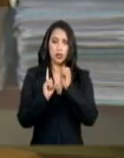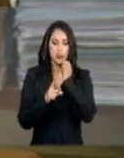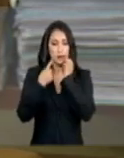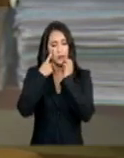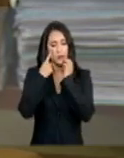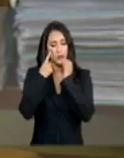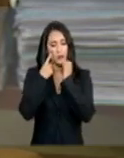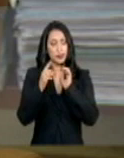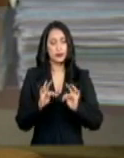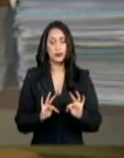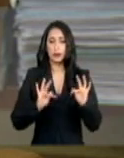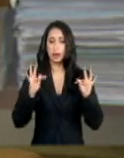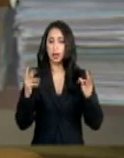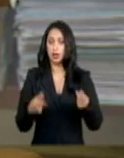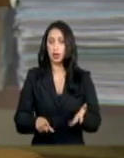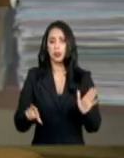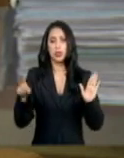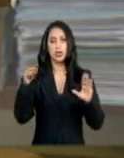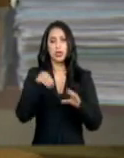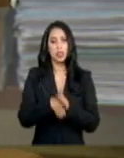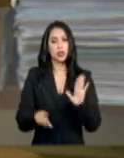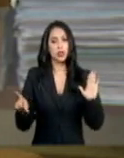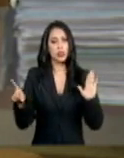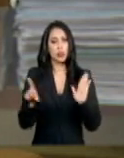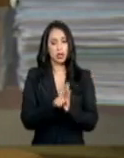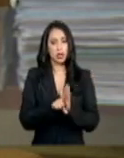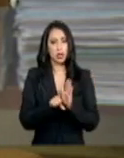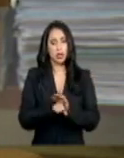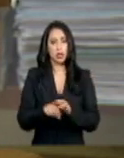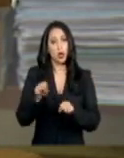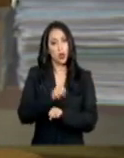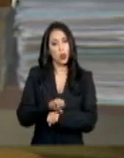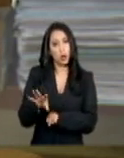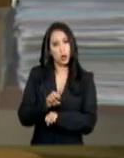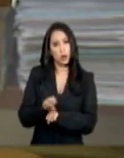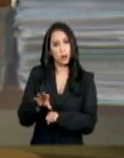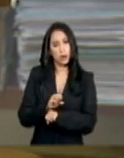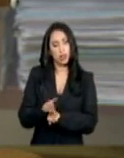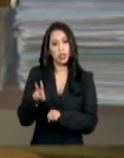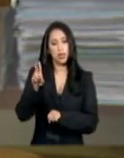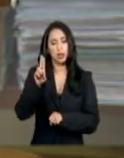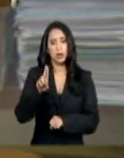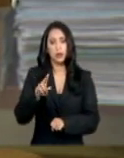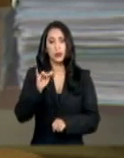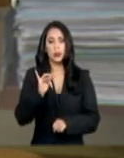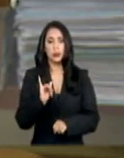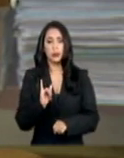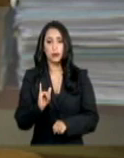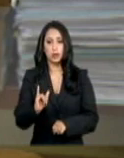plenamente legítimo o compartilhamento pela unidade